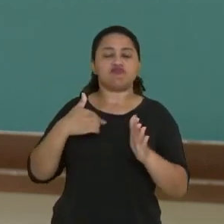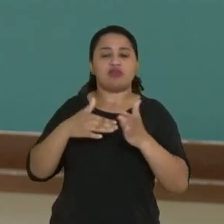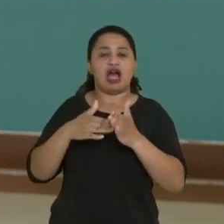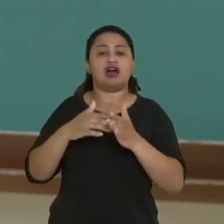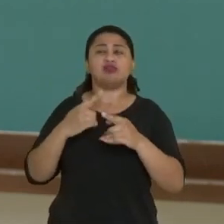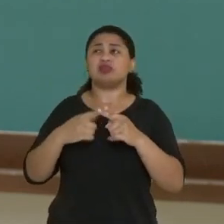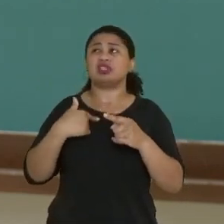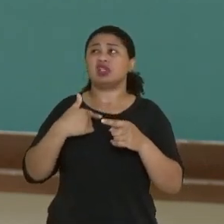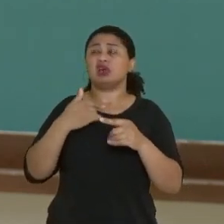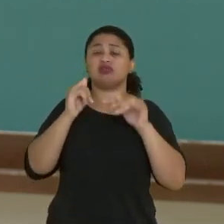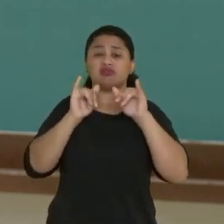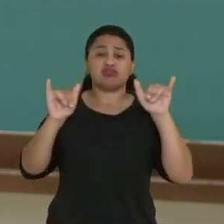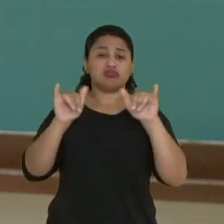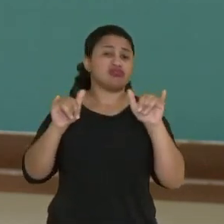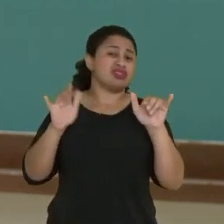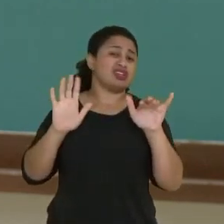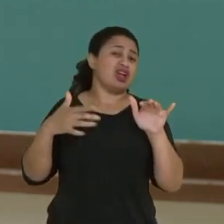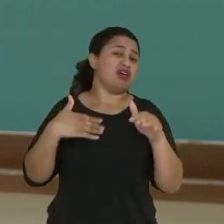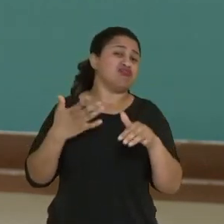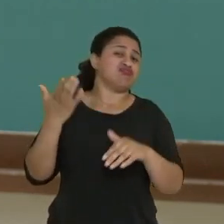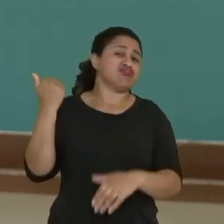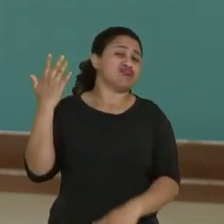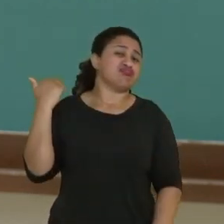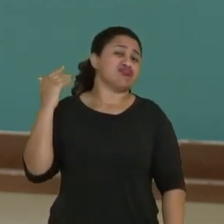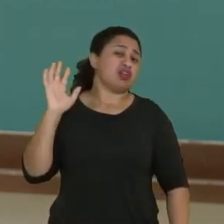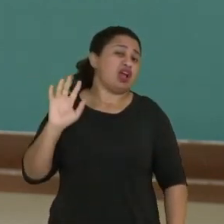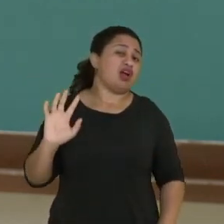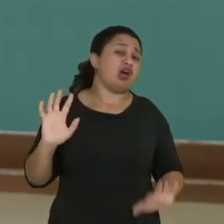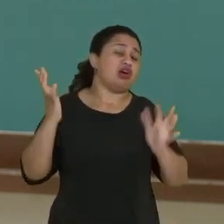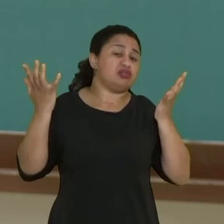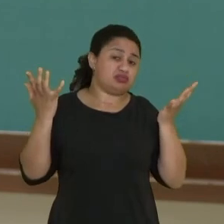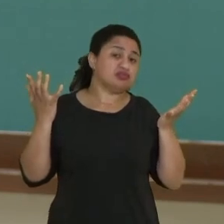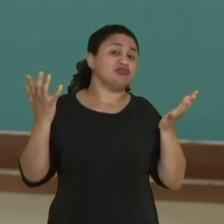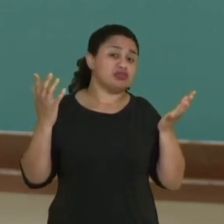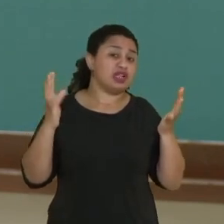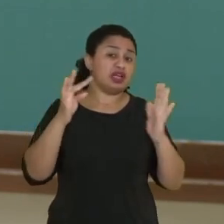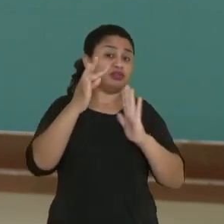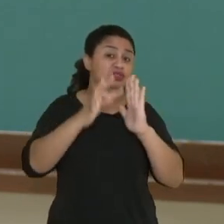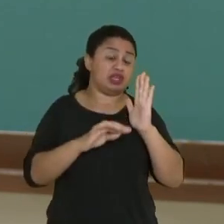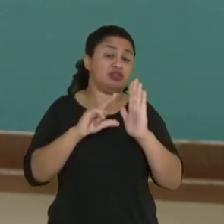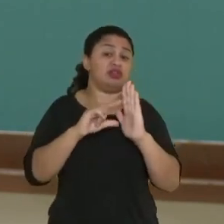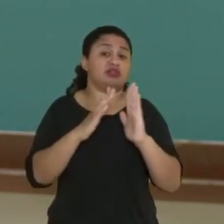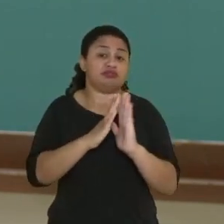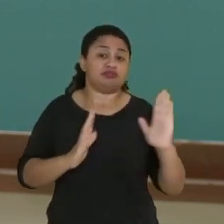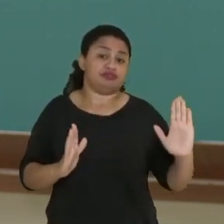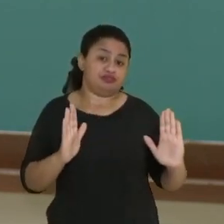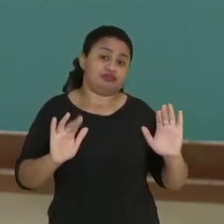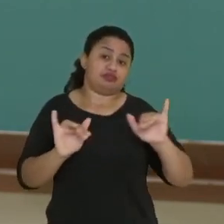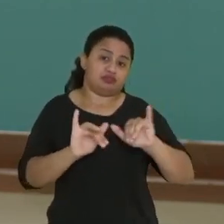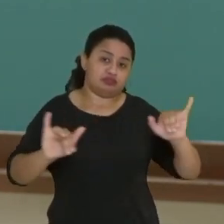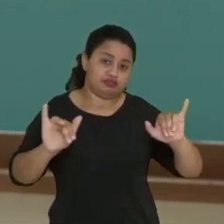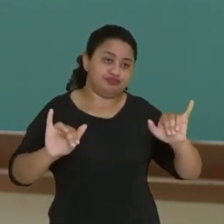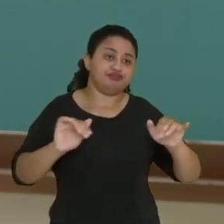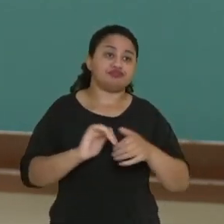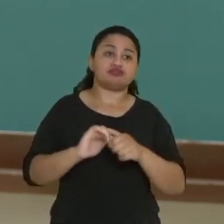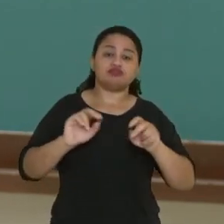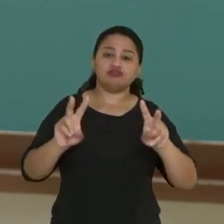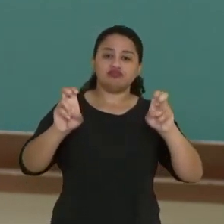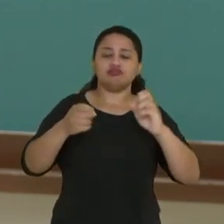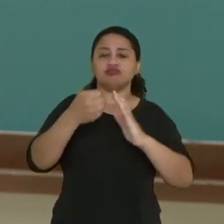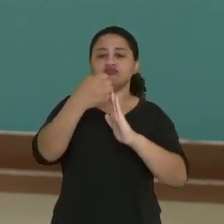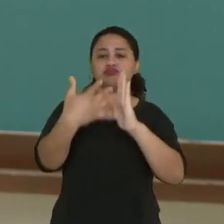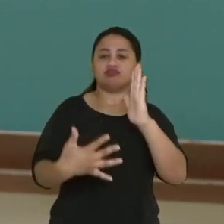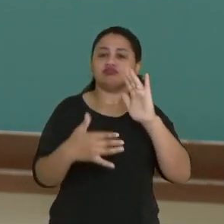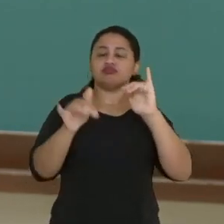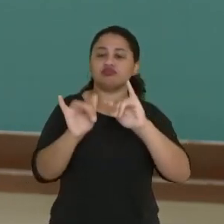senão ela já meio que perde a validade. Seria um texto meio que com prazo de validade. Tanto no título como no restante das notícias,